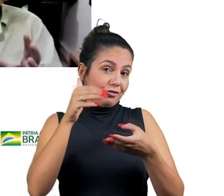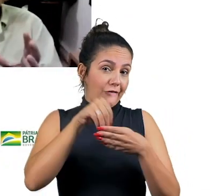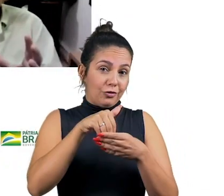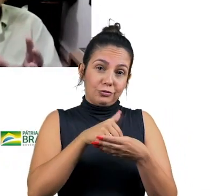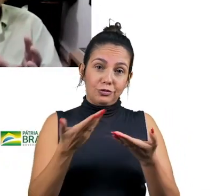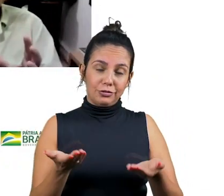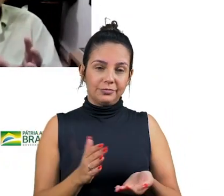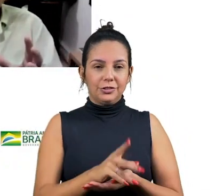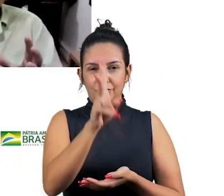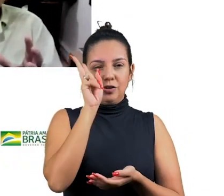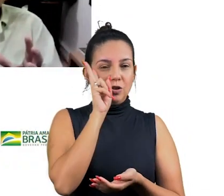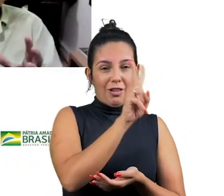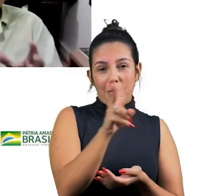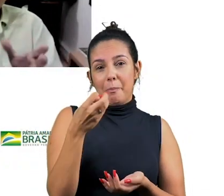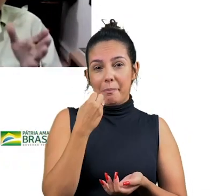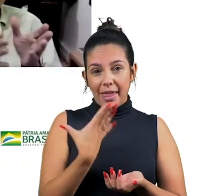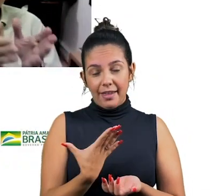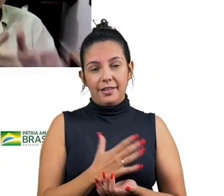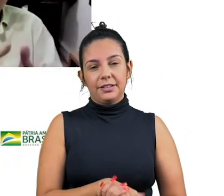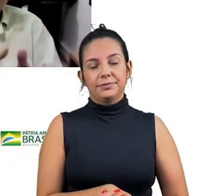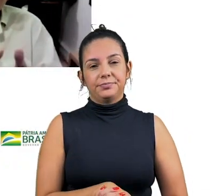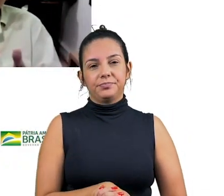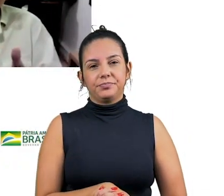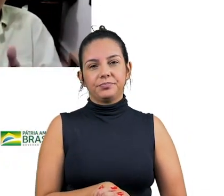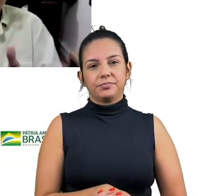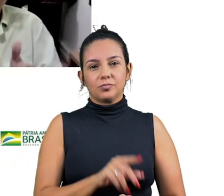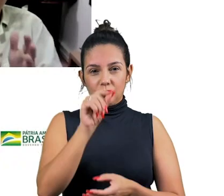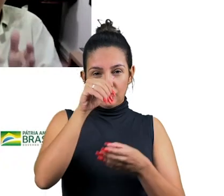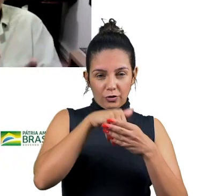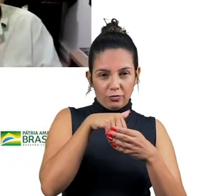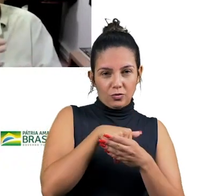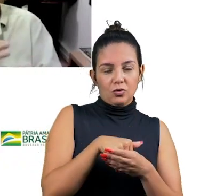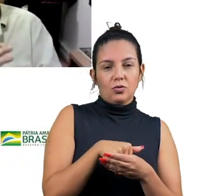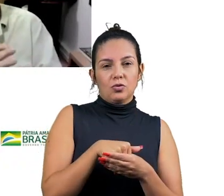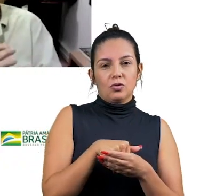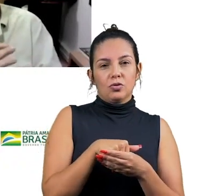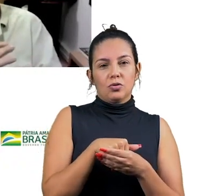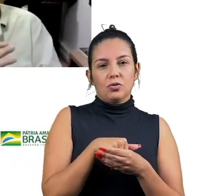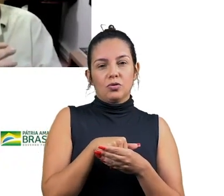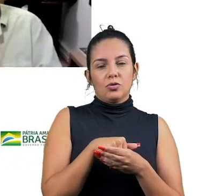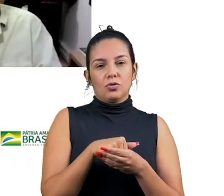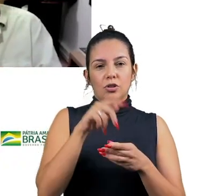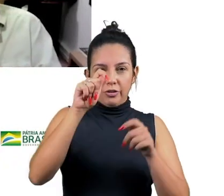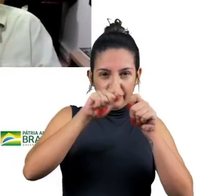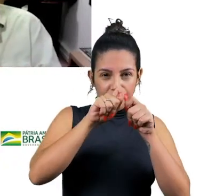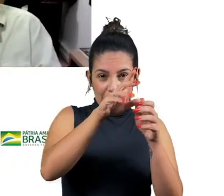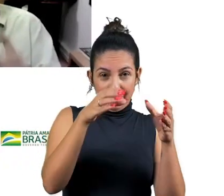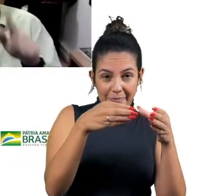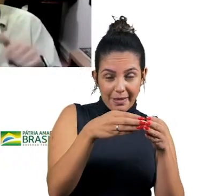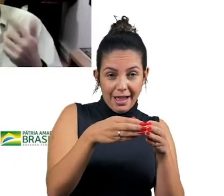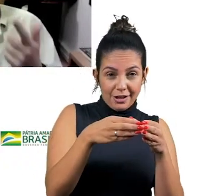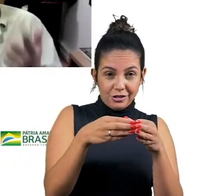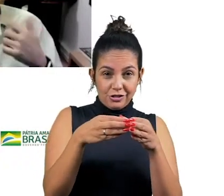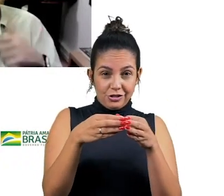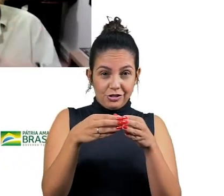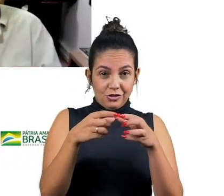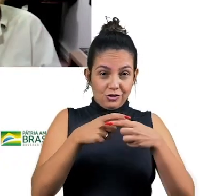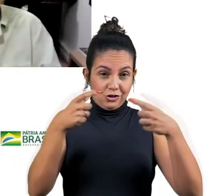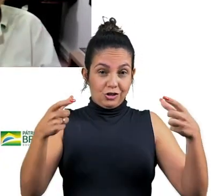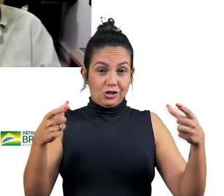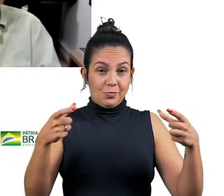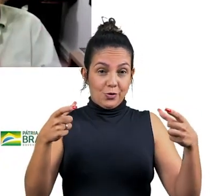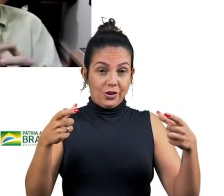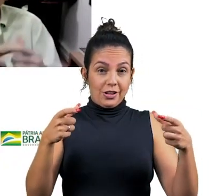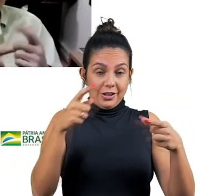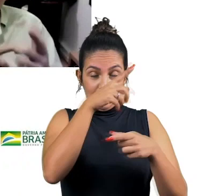se você olhar bem quem elegeu, quem fez parte da maioria que fez a diferença, que virou o jogo a favor